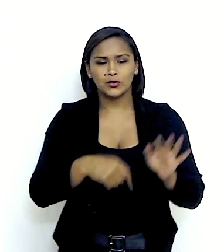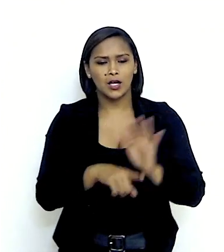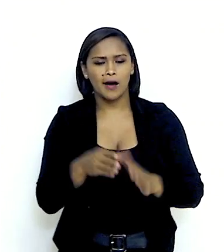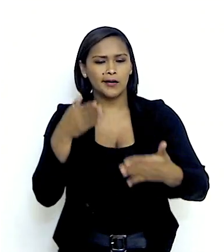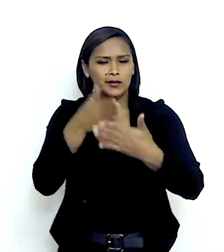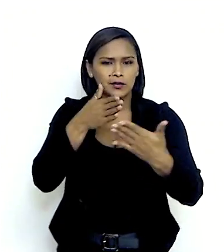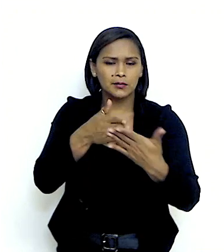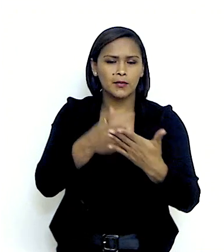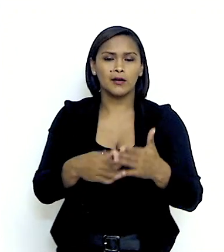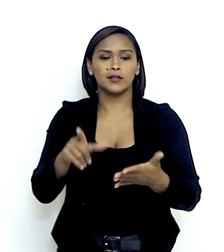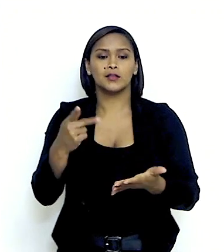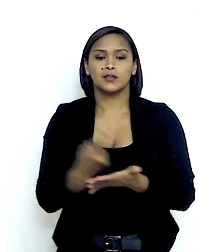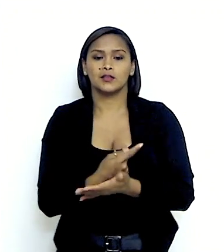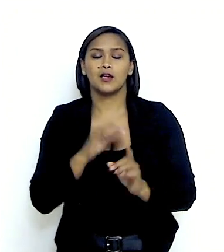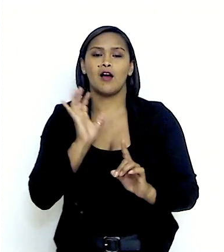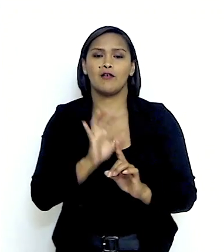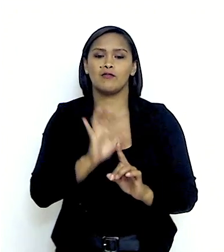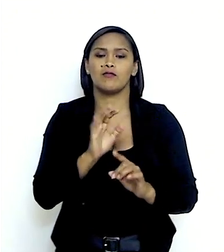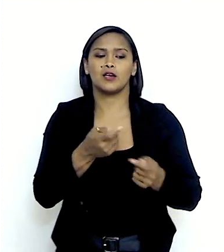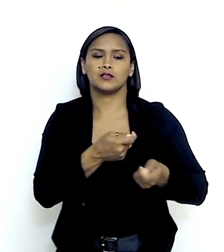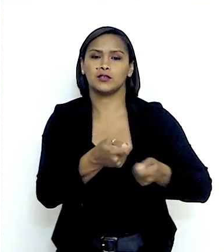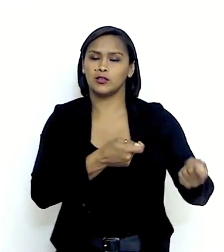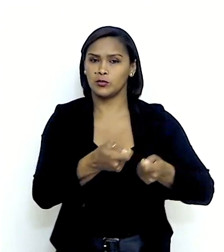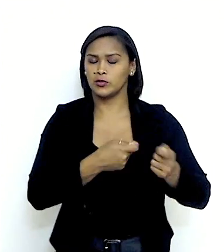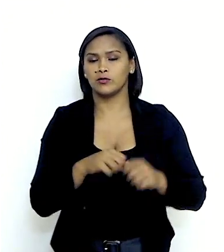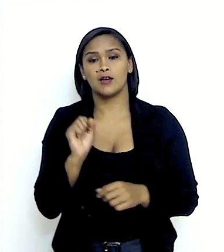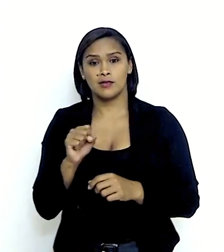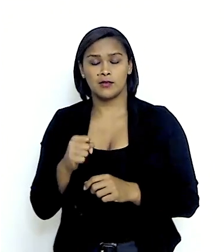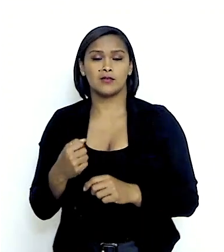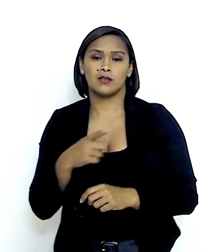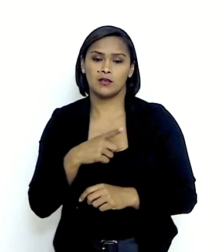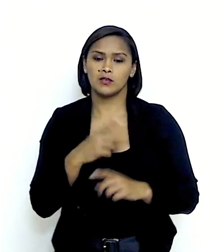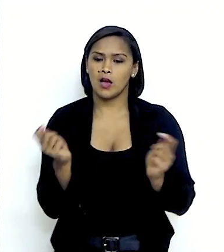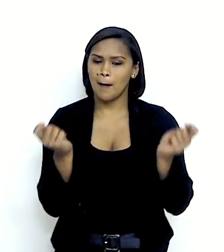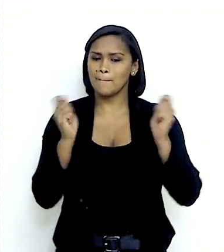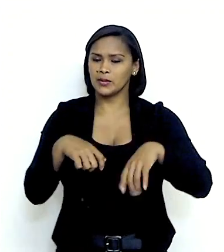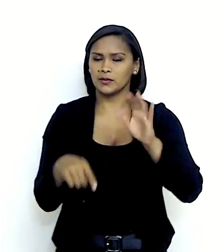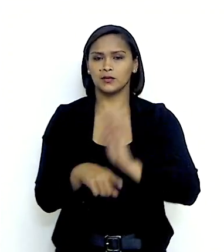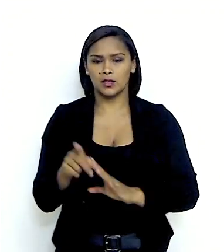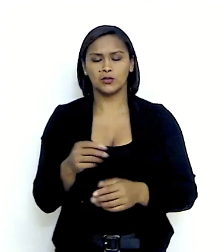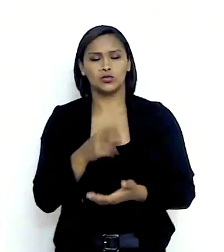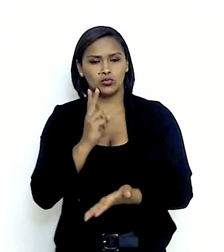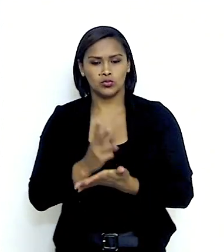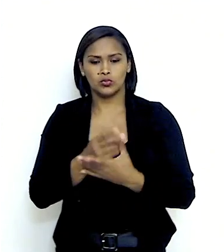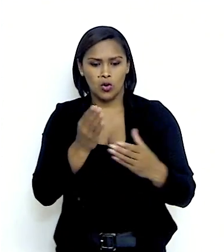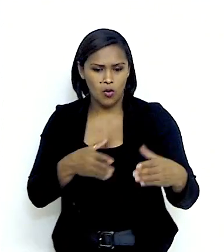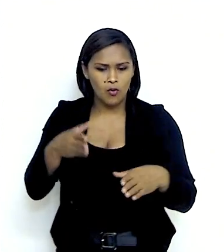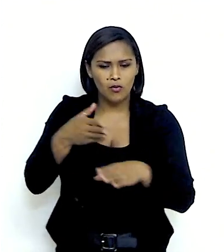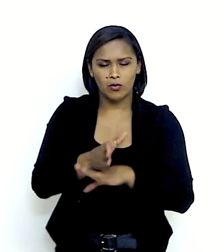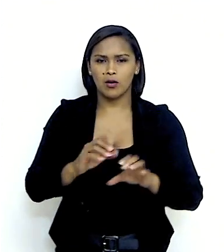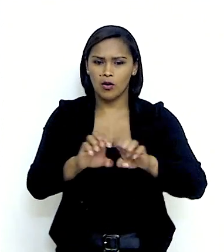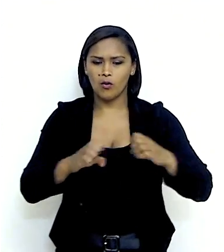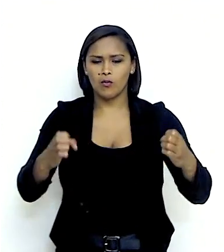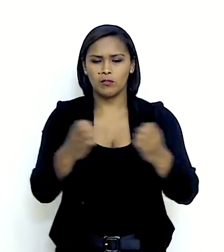desses elementos aí de que afetam a nossa competitividade, ainda assim nós temos capacidade e condições de ocupar espaços. O projeto